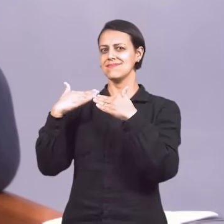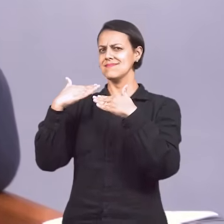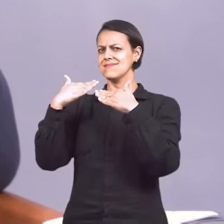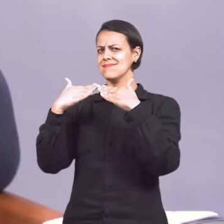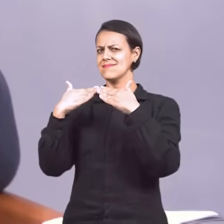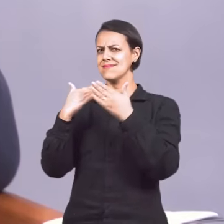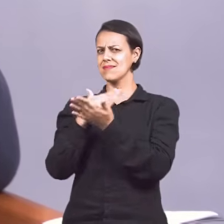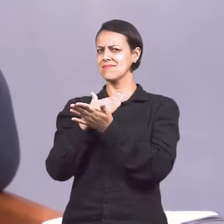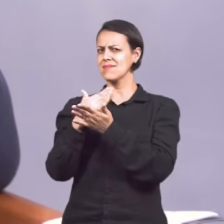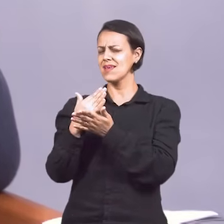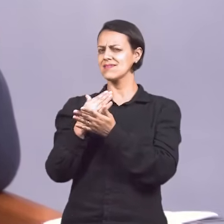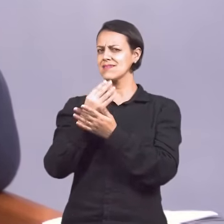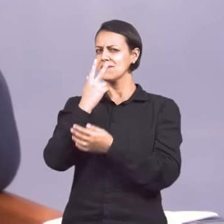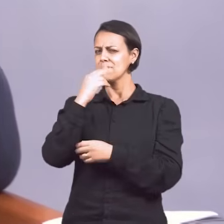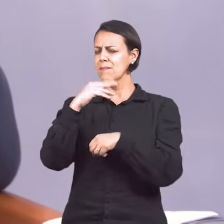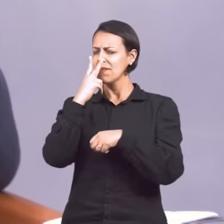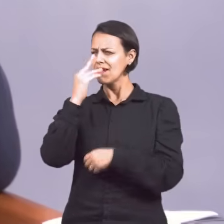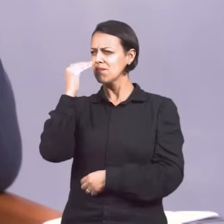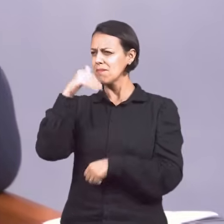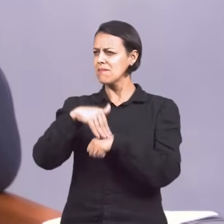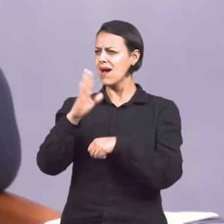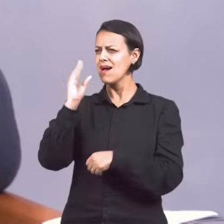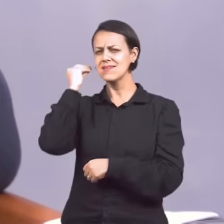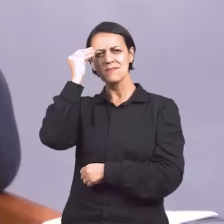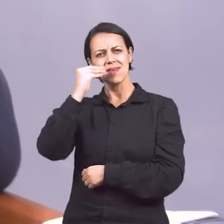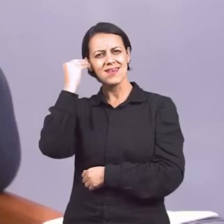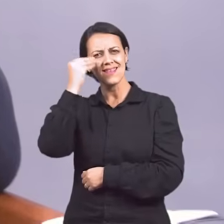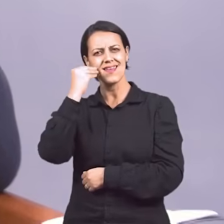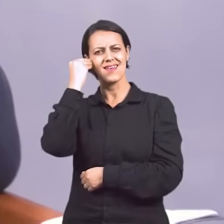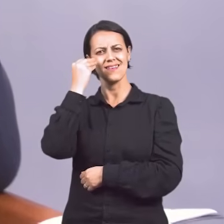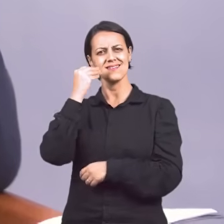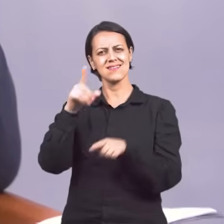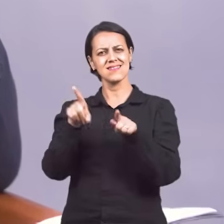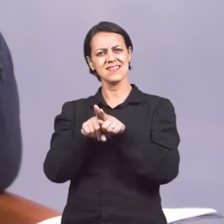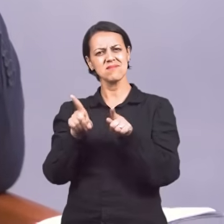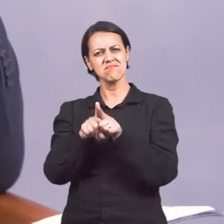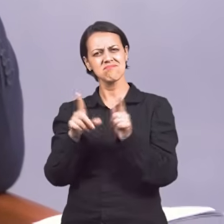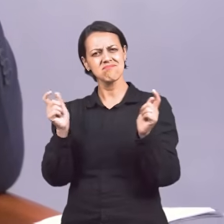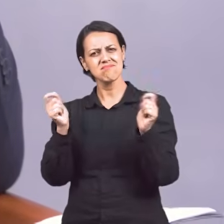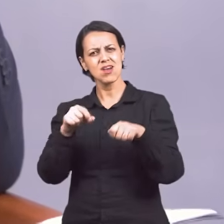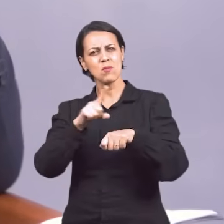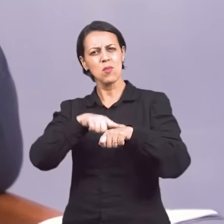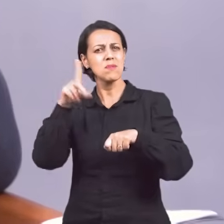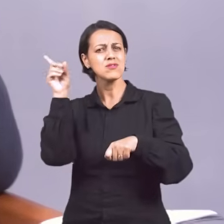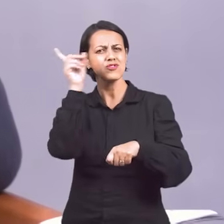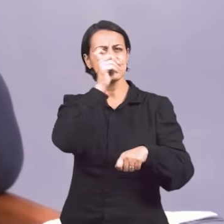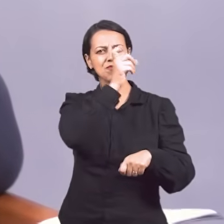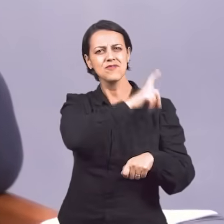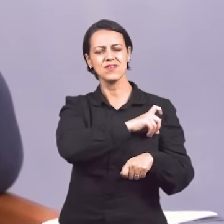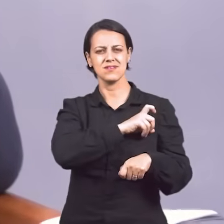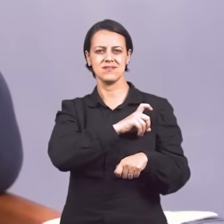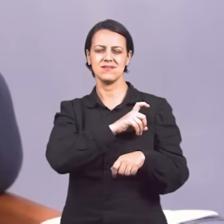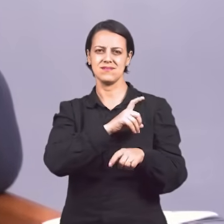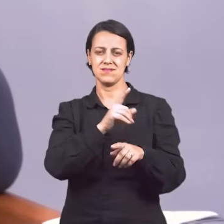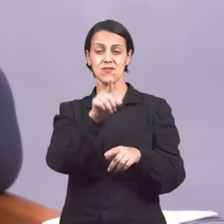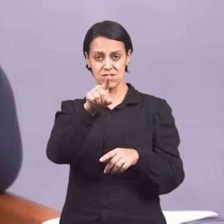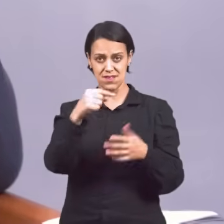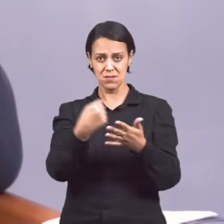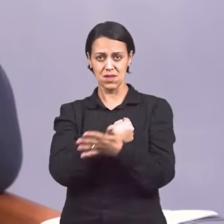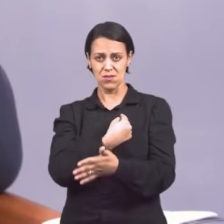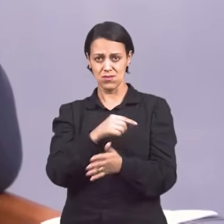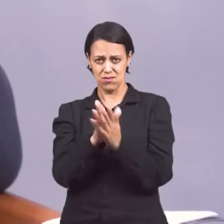do Senhor. Nós ficamos mais experientes, nós ficamos mais habilidosos diante das